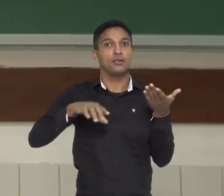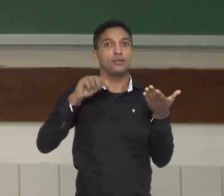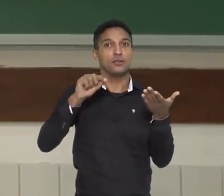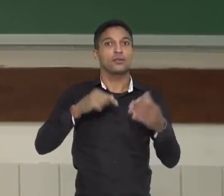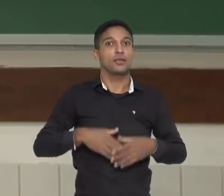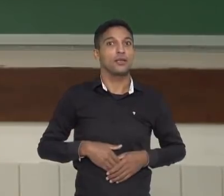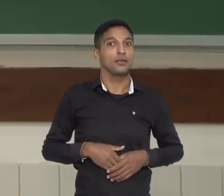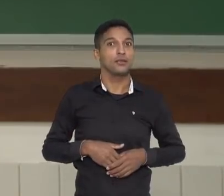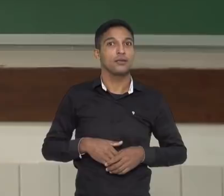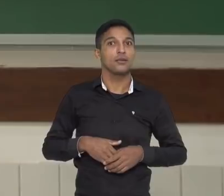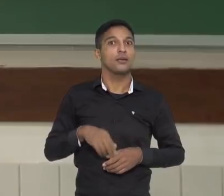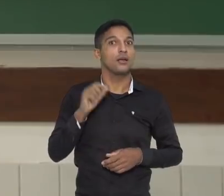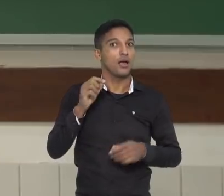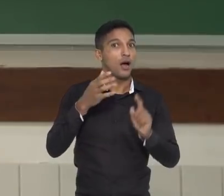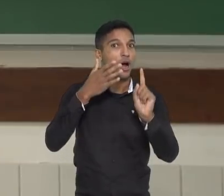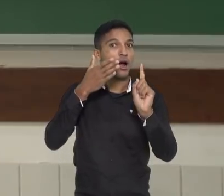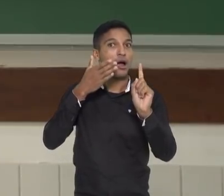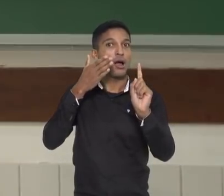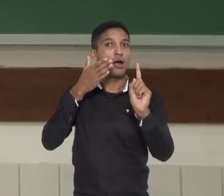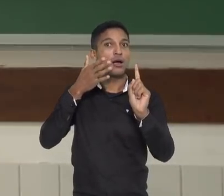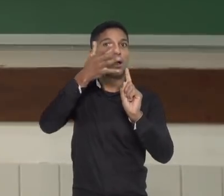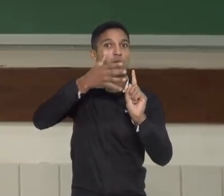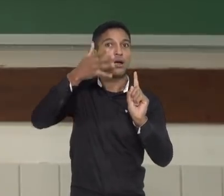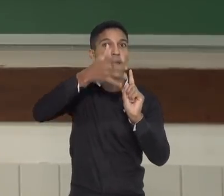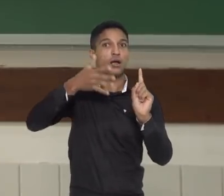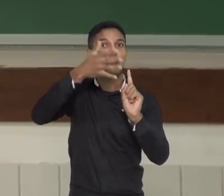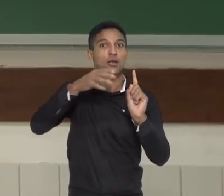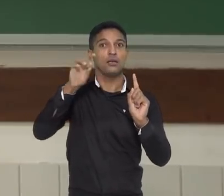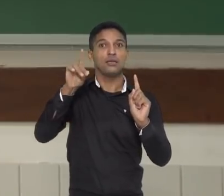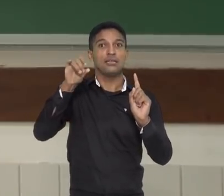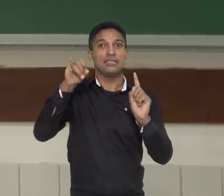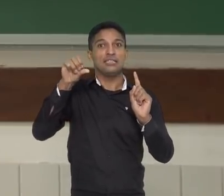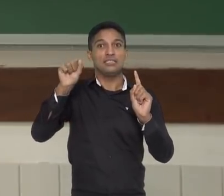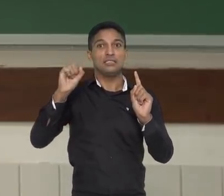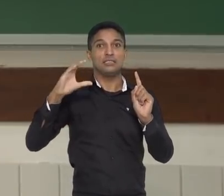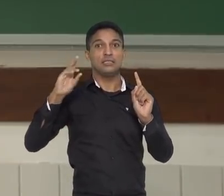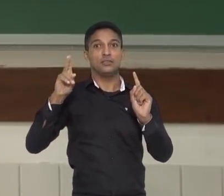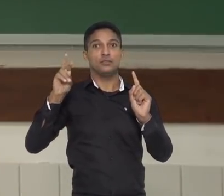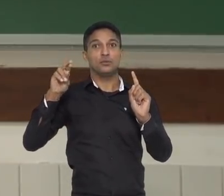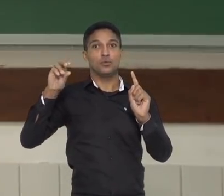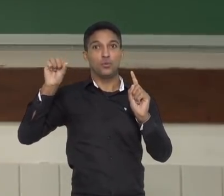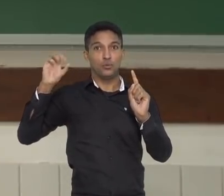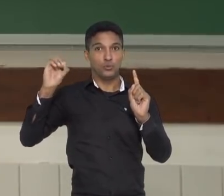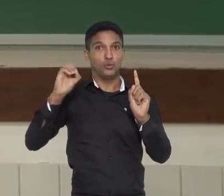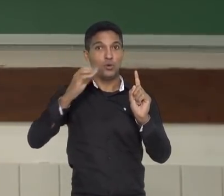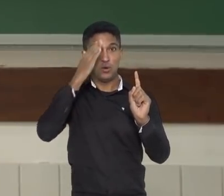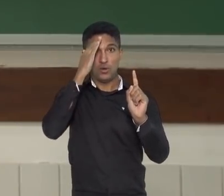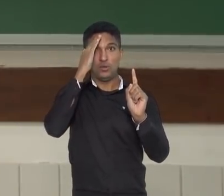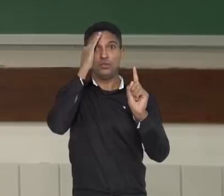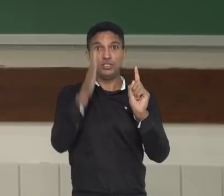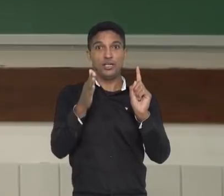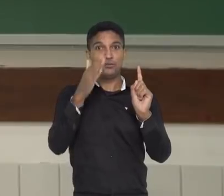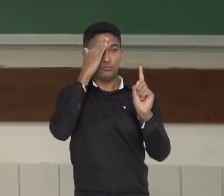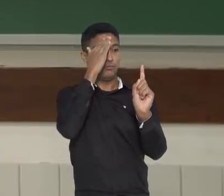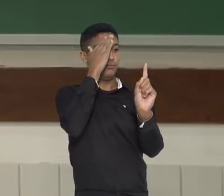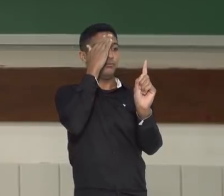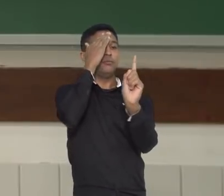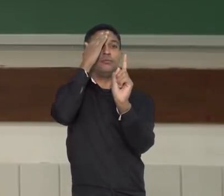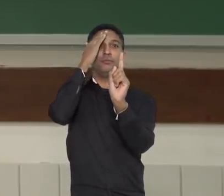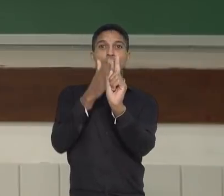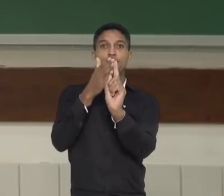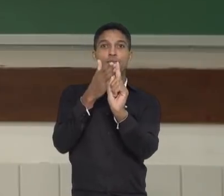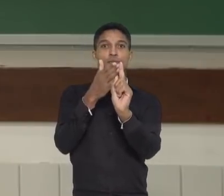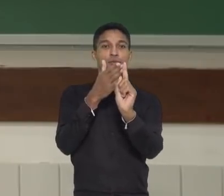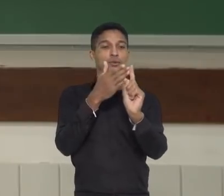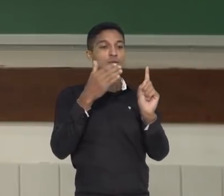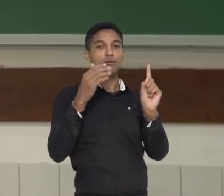do discurso direto, que aparece em textos narrativos. Lembra, nós trabalhamos bastante o